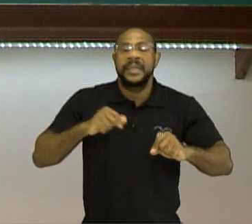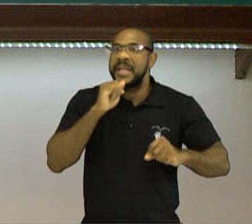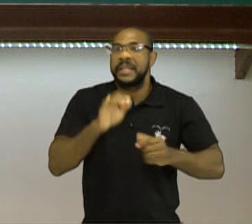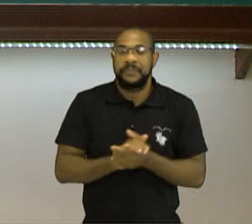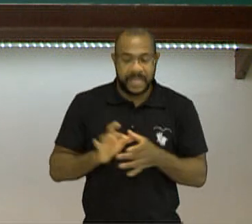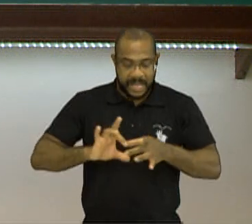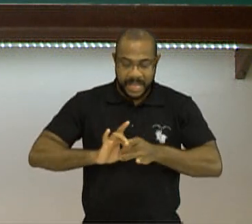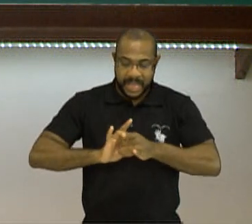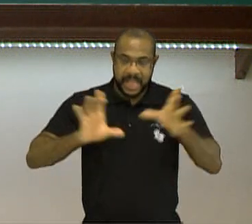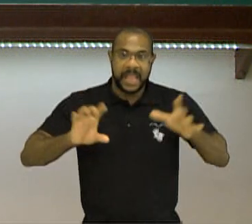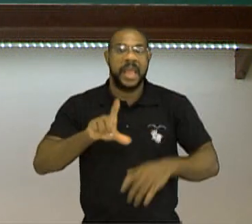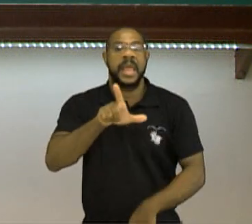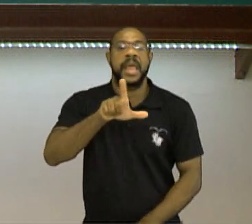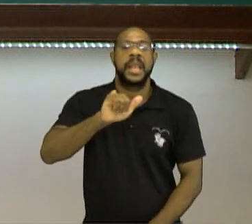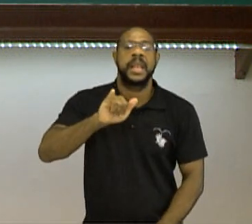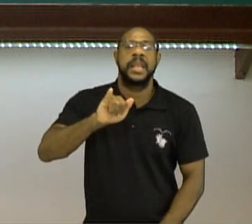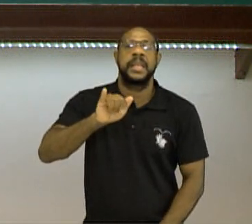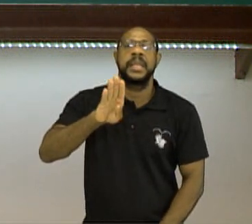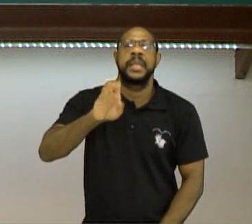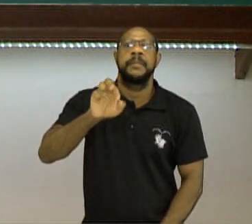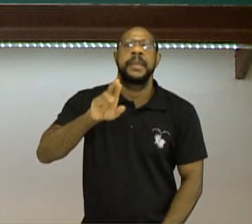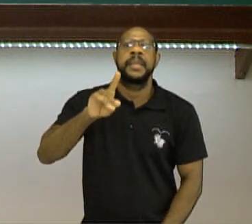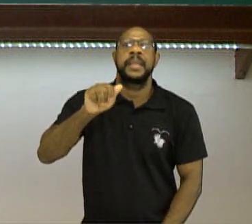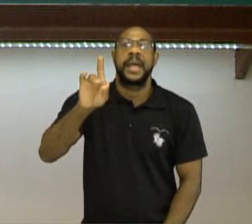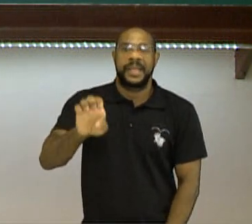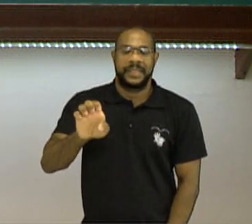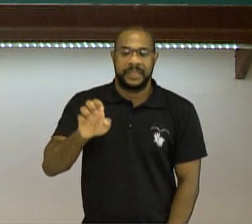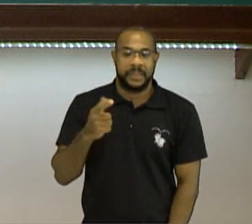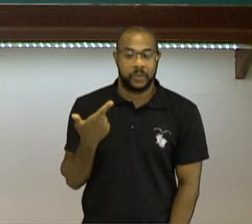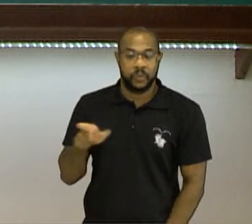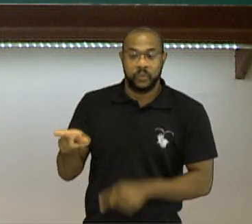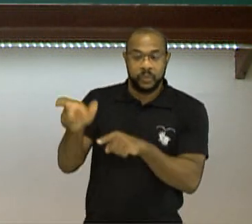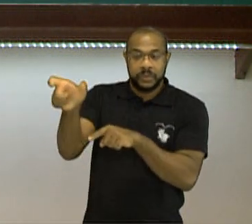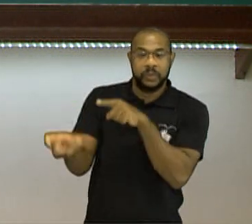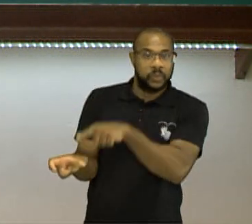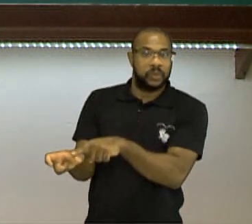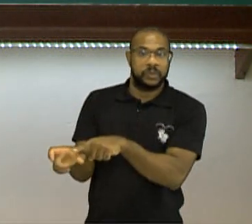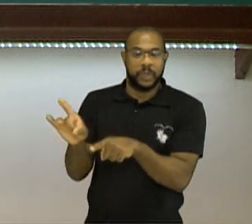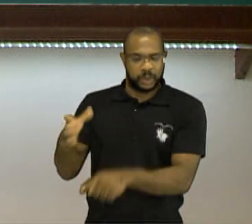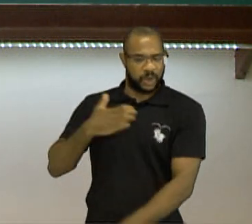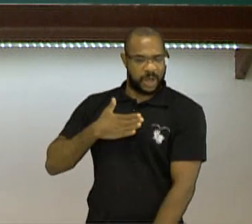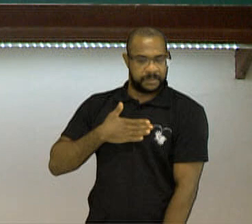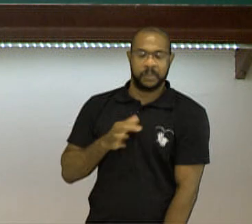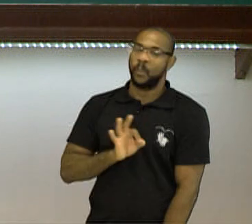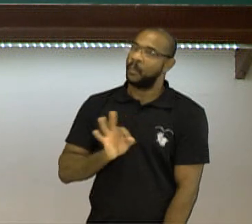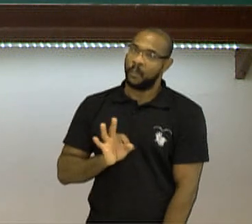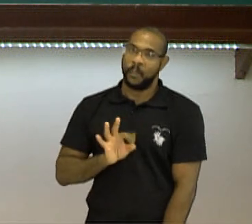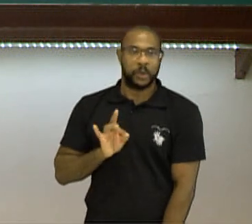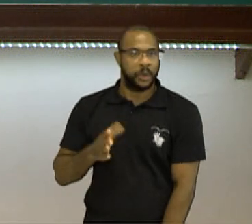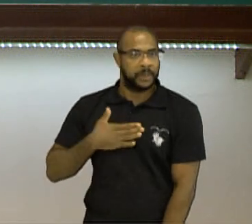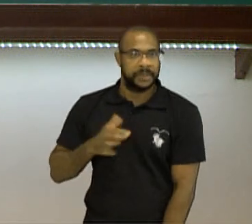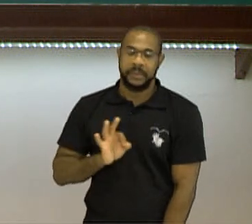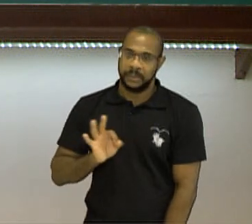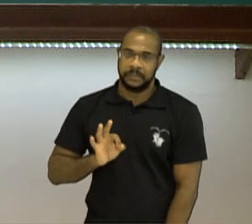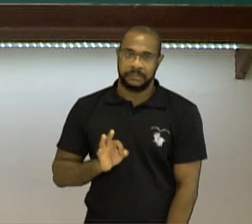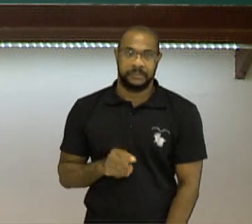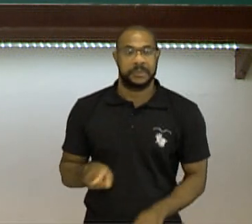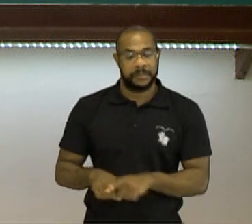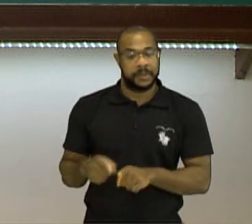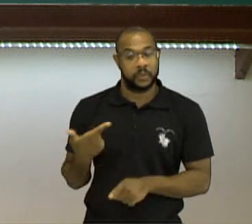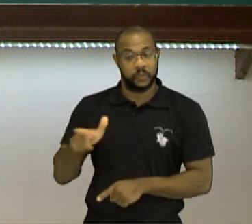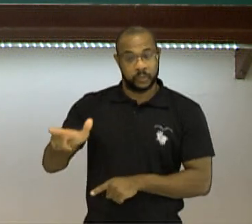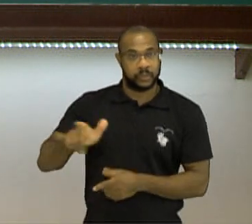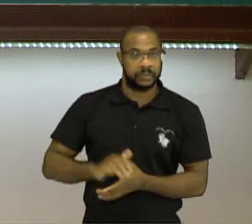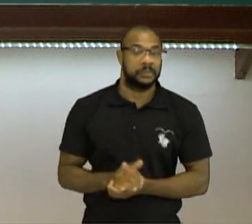de liberdade, a liberdade do outro e não apenas a nossa, né? Vamos à